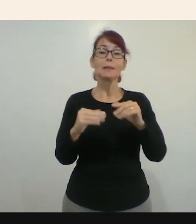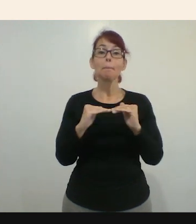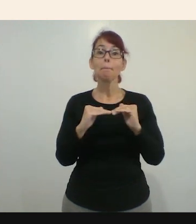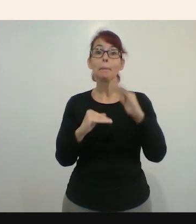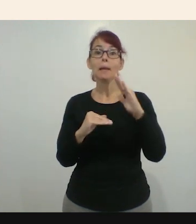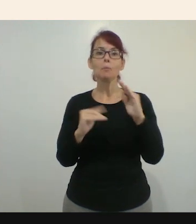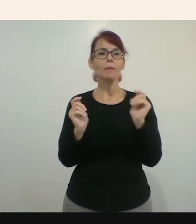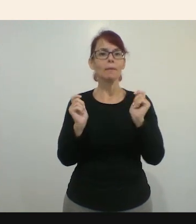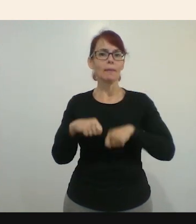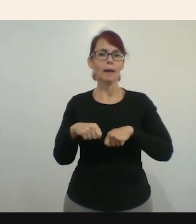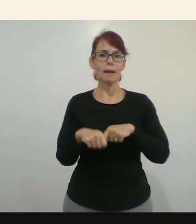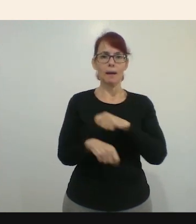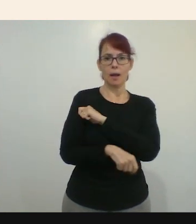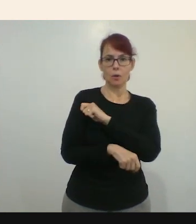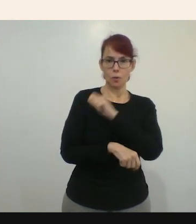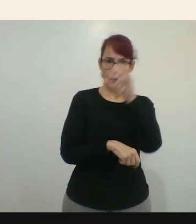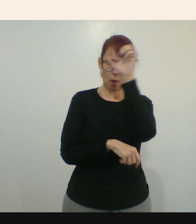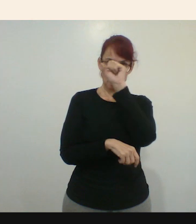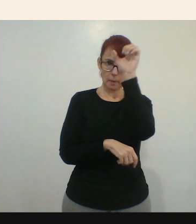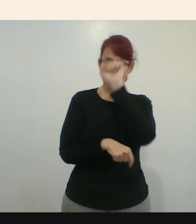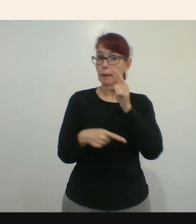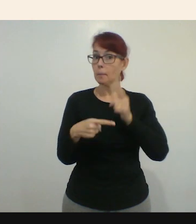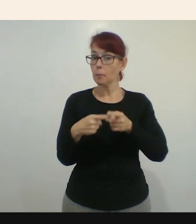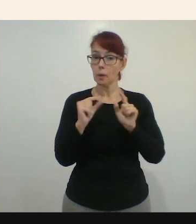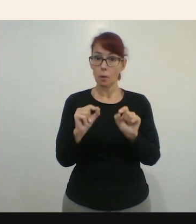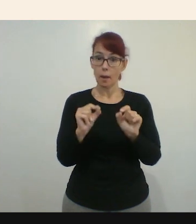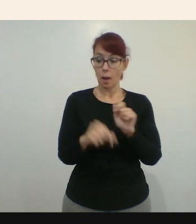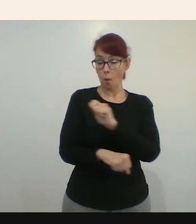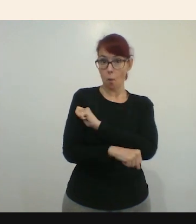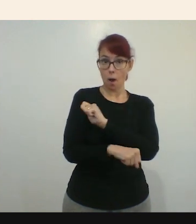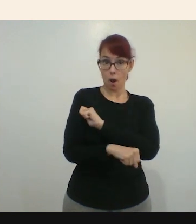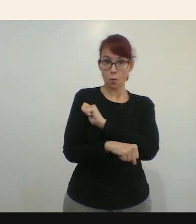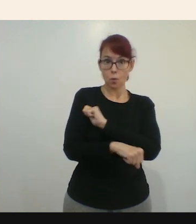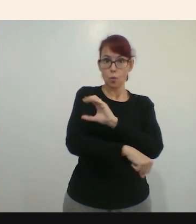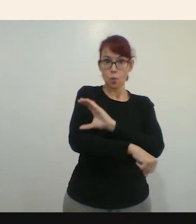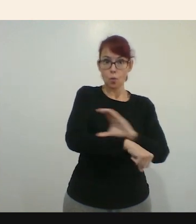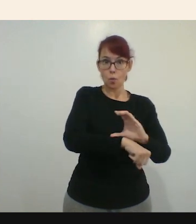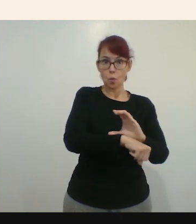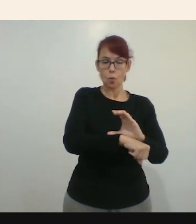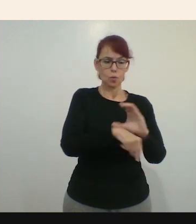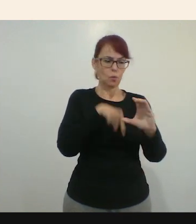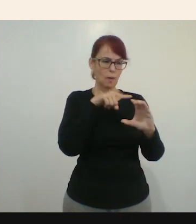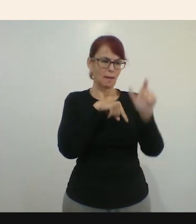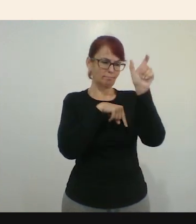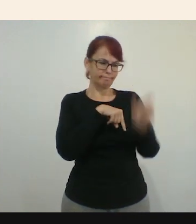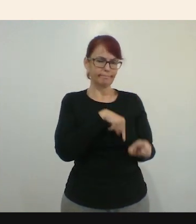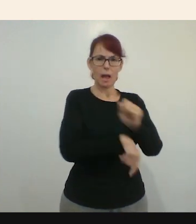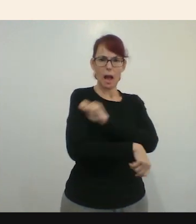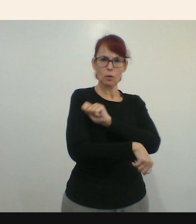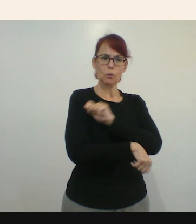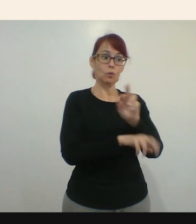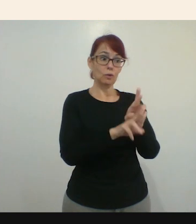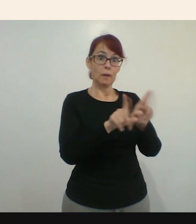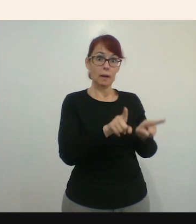mínimo aceitável, né? Porque o que nós precisamos pensar é que esse estudante que entra com alguma diferença também vai se